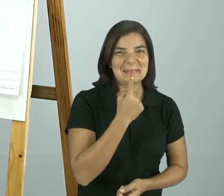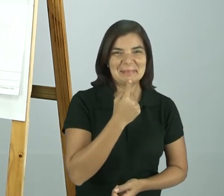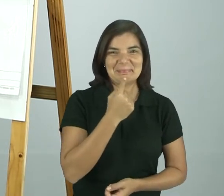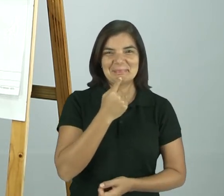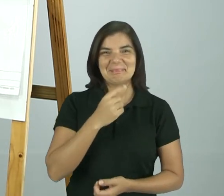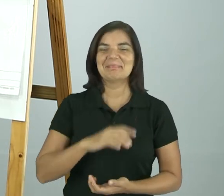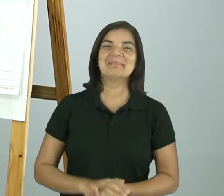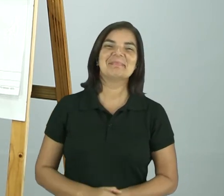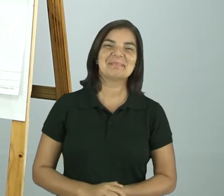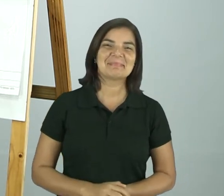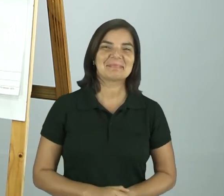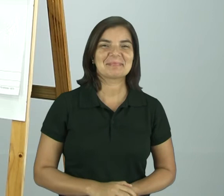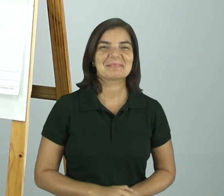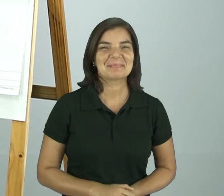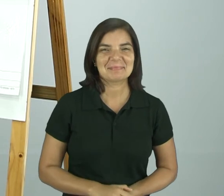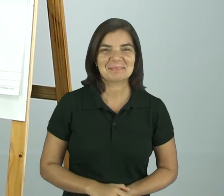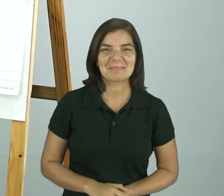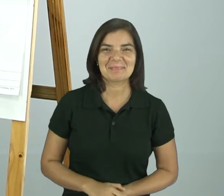Vamos lá.